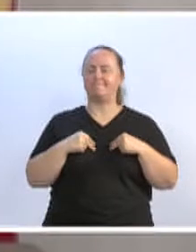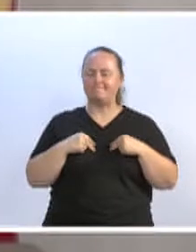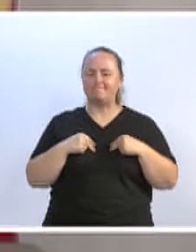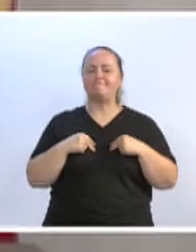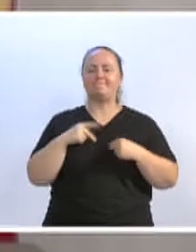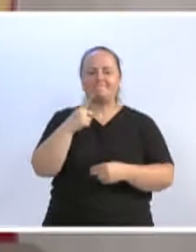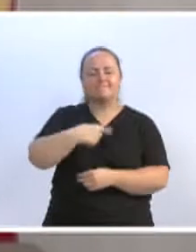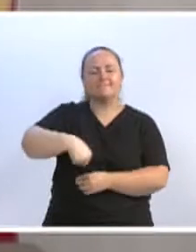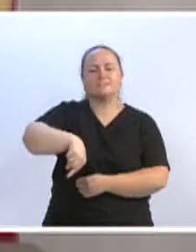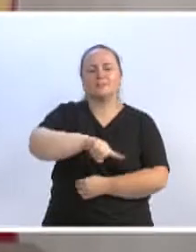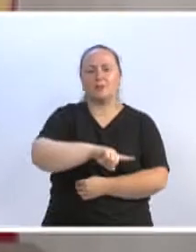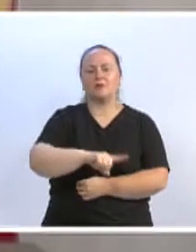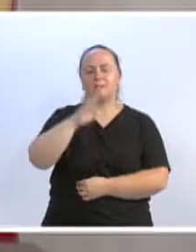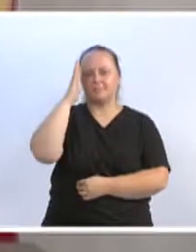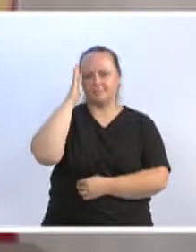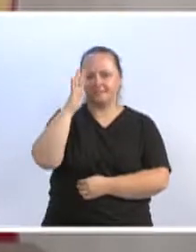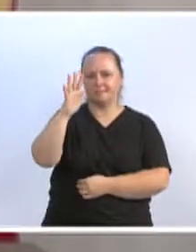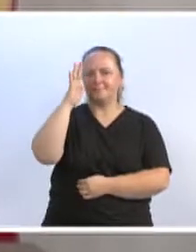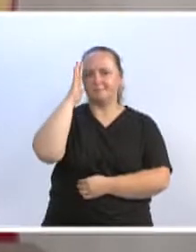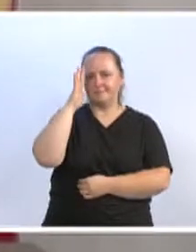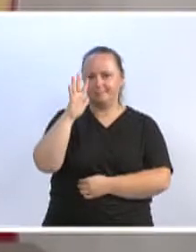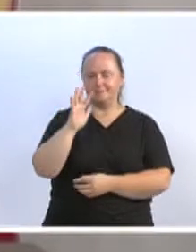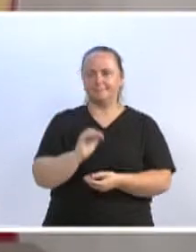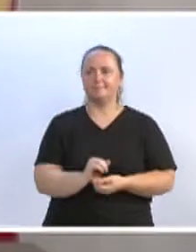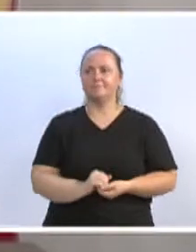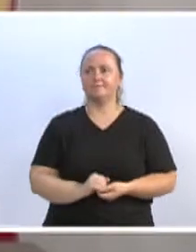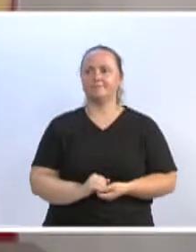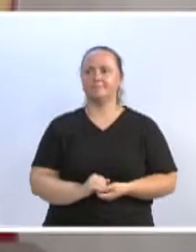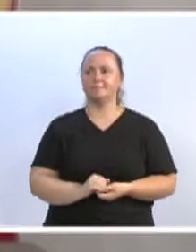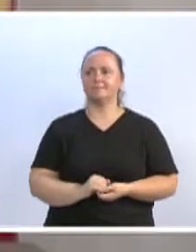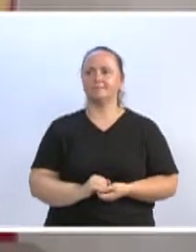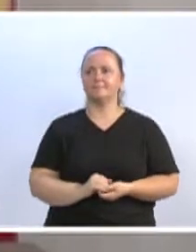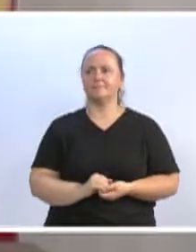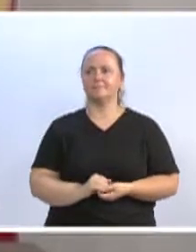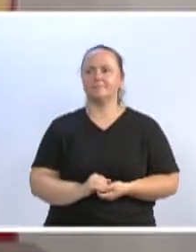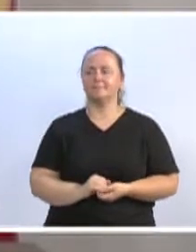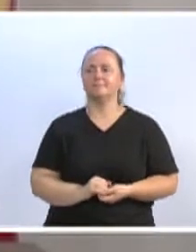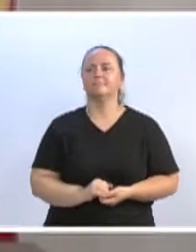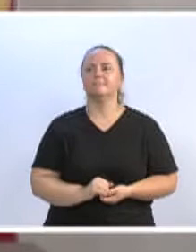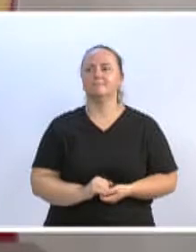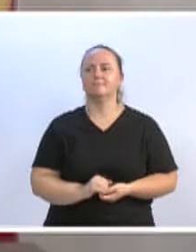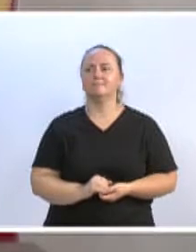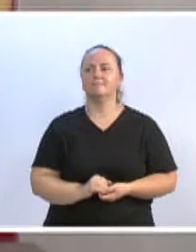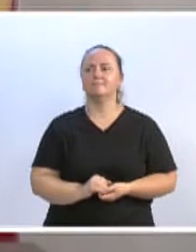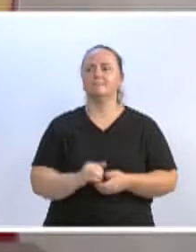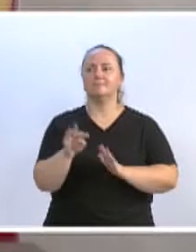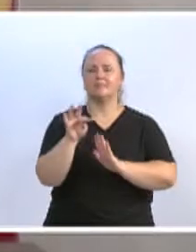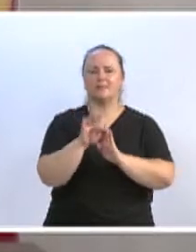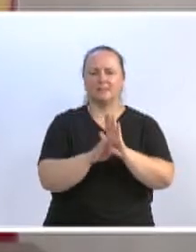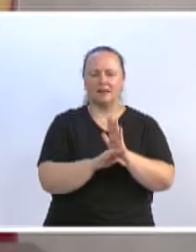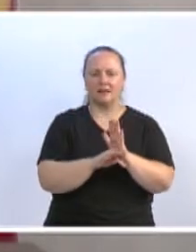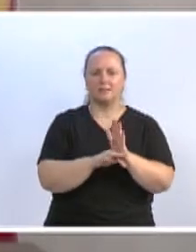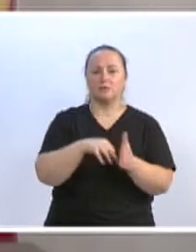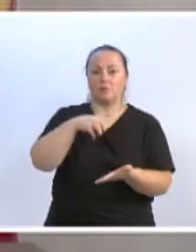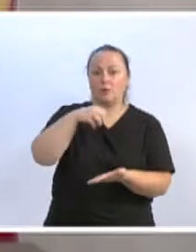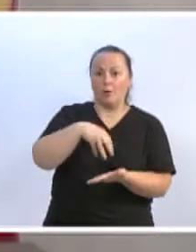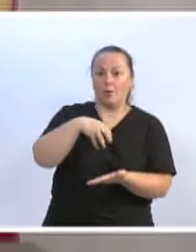reflexão. O texto, até alguns anos atrás, a cópia mais